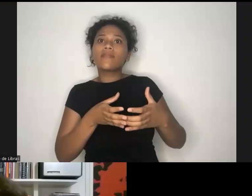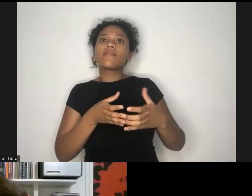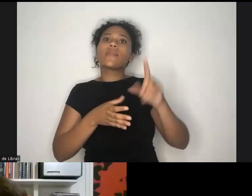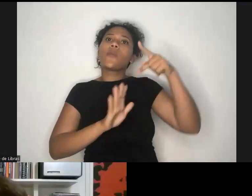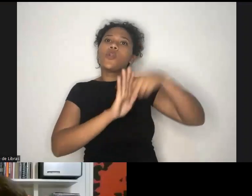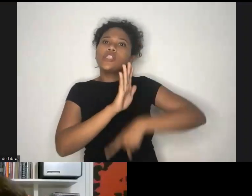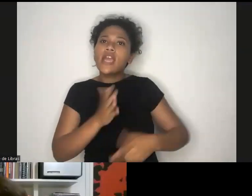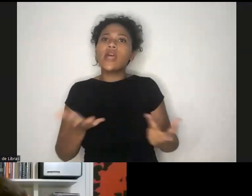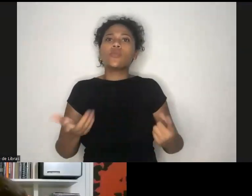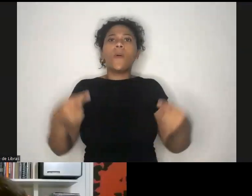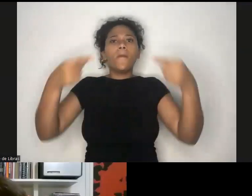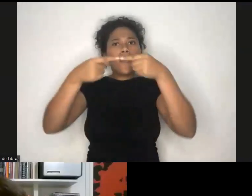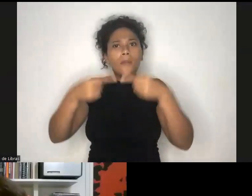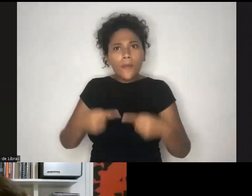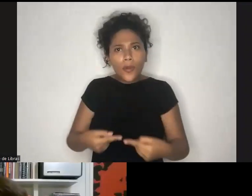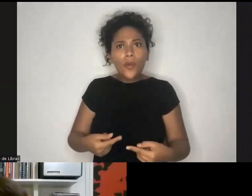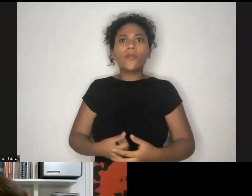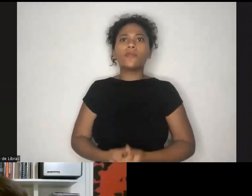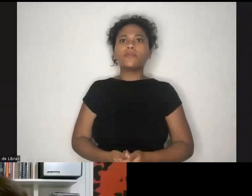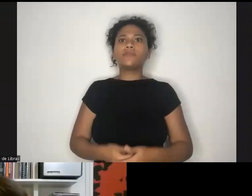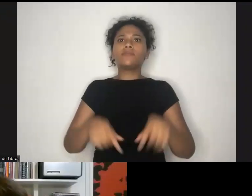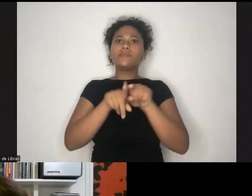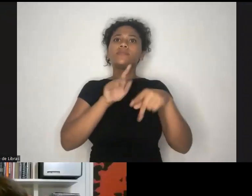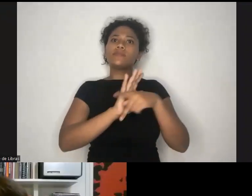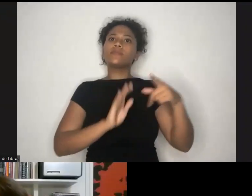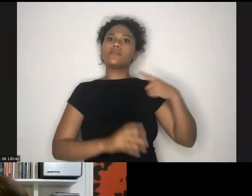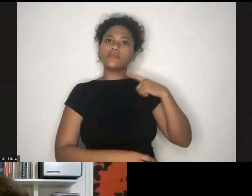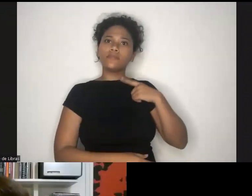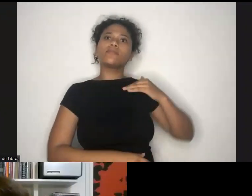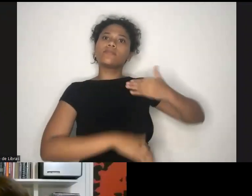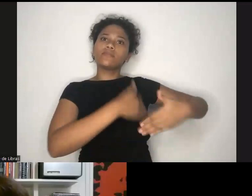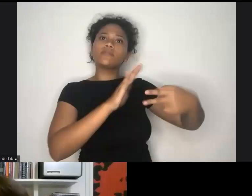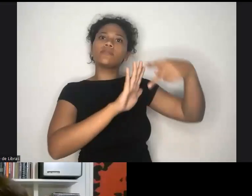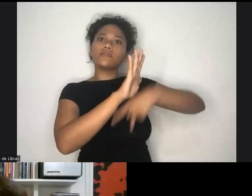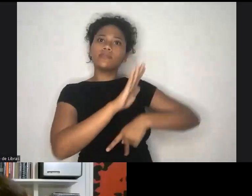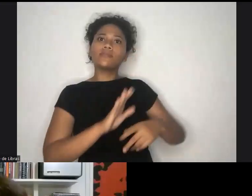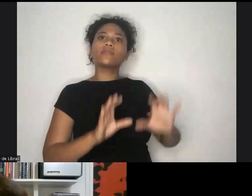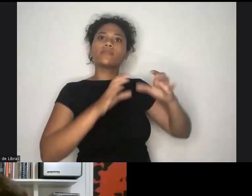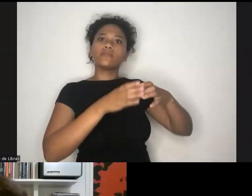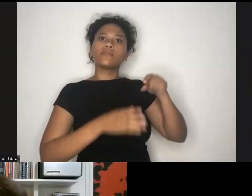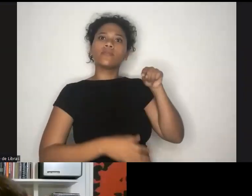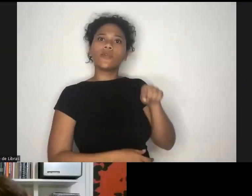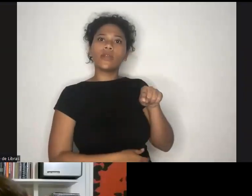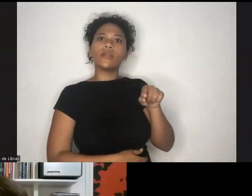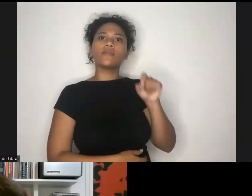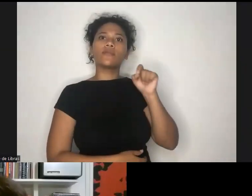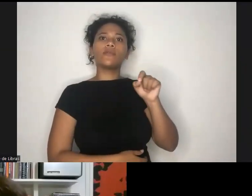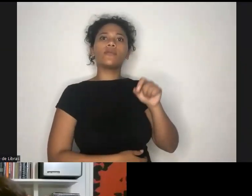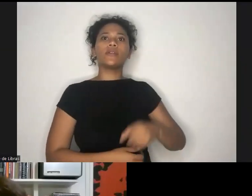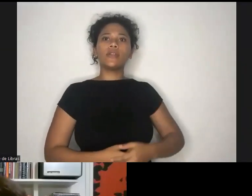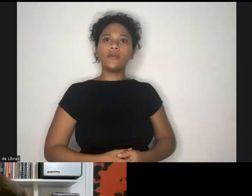de ser conectar com pessoas legais e desenvolver projeto com aquela pessoa nunca tive pretensão de ter uma empresa